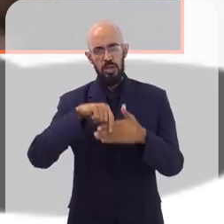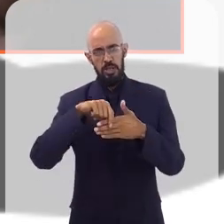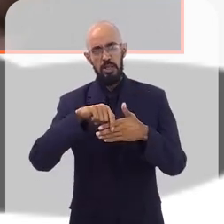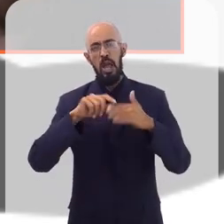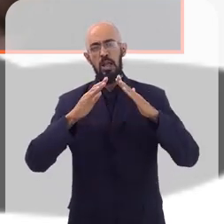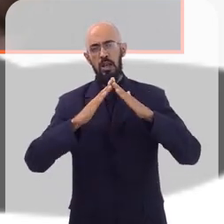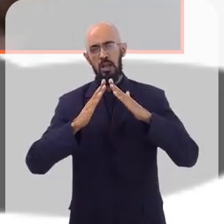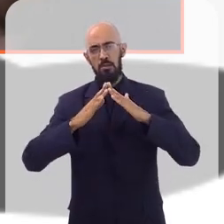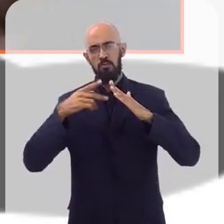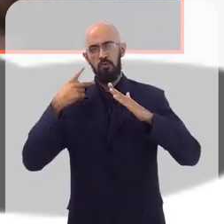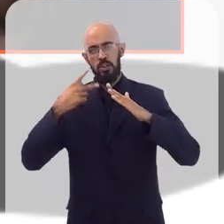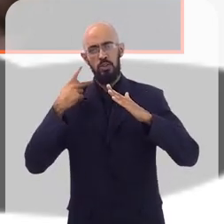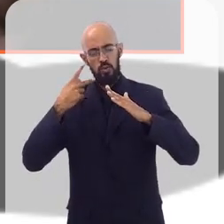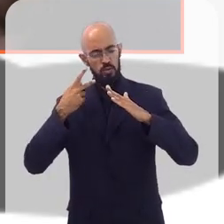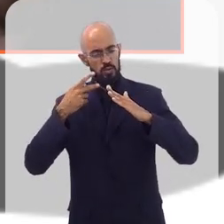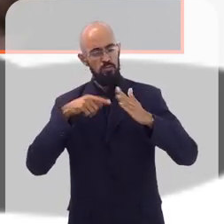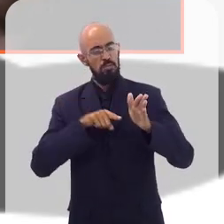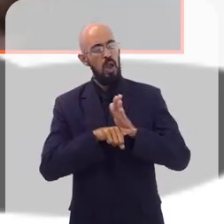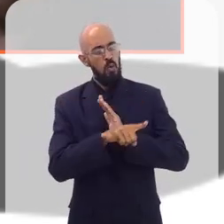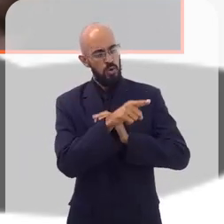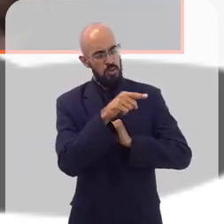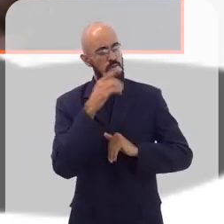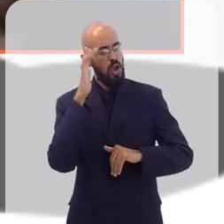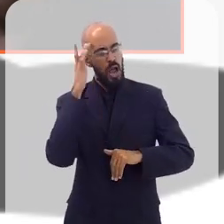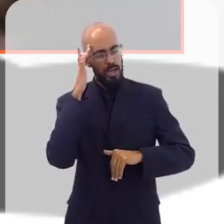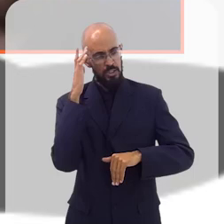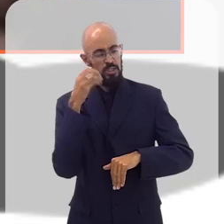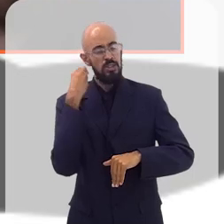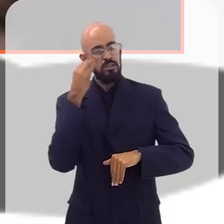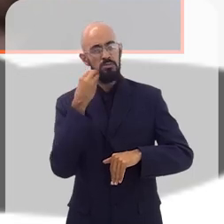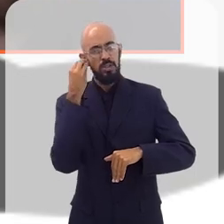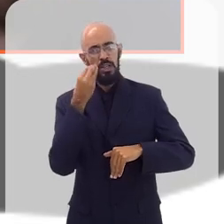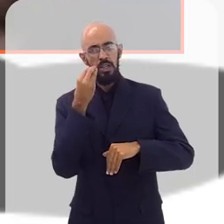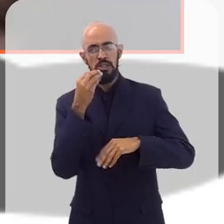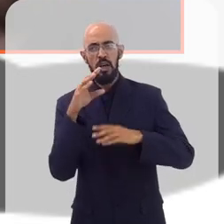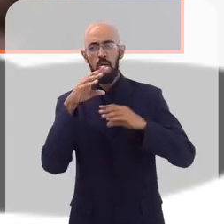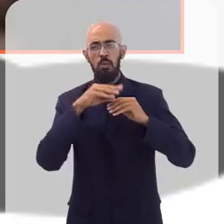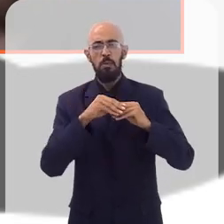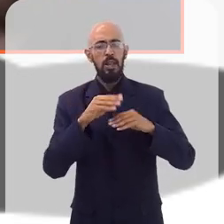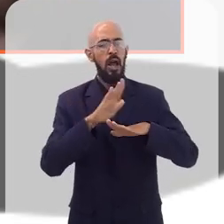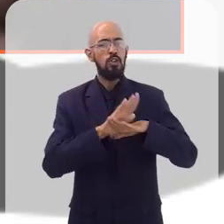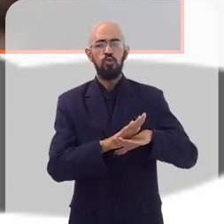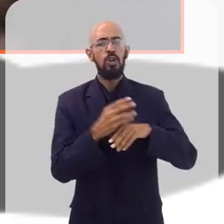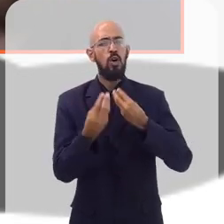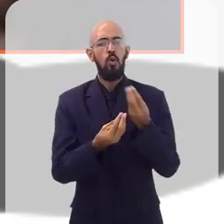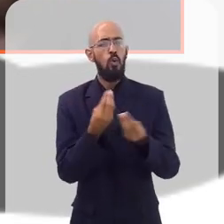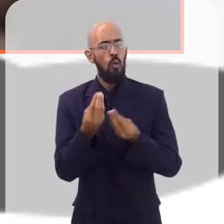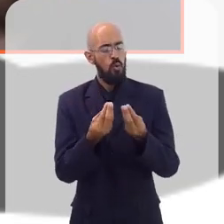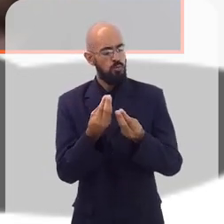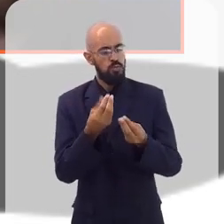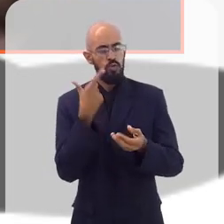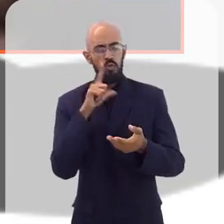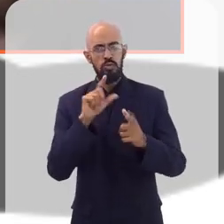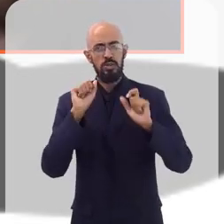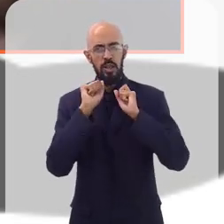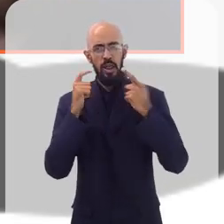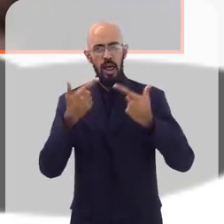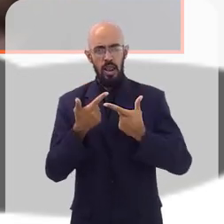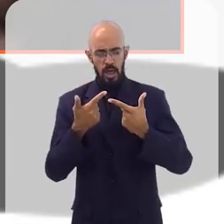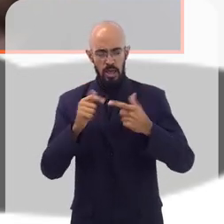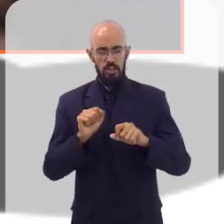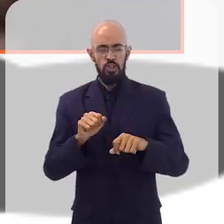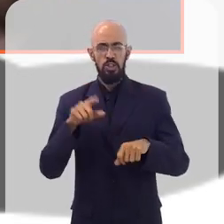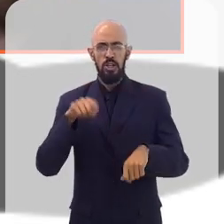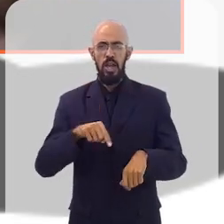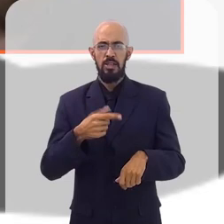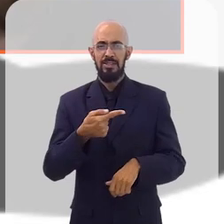mandatos e mais que tudo tecido o presidente o tampo Líder né da Câmara de Vereadores não acha que essa experiência contribui